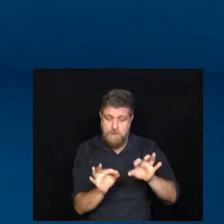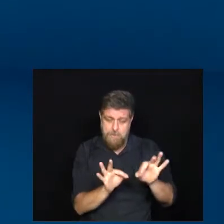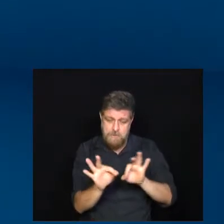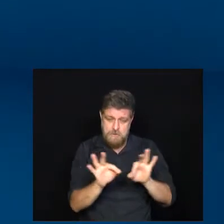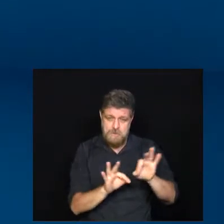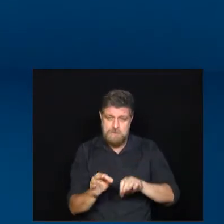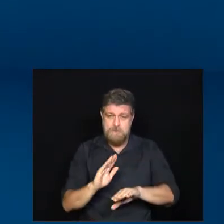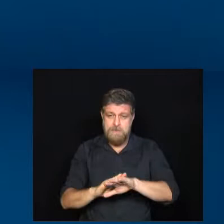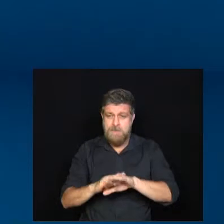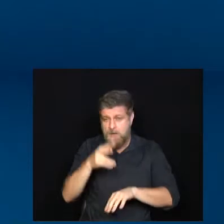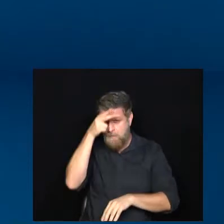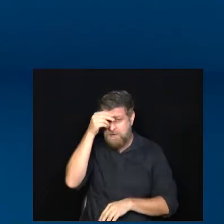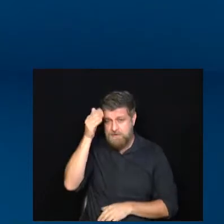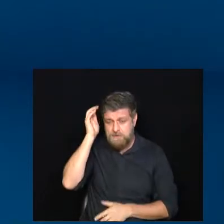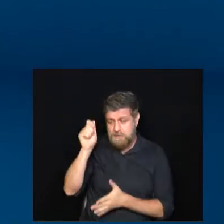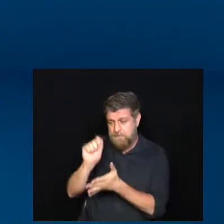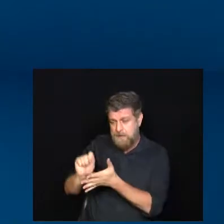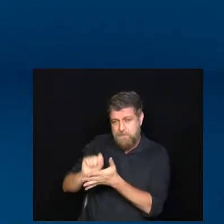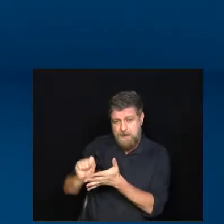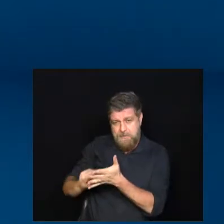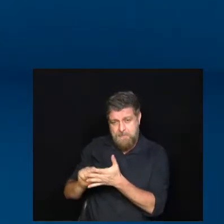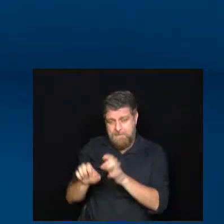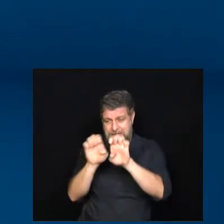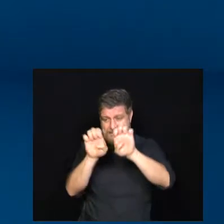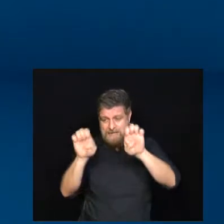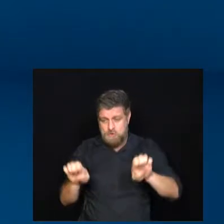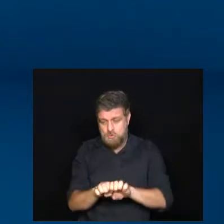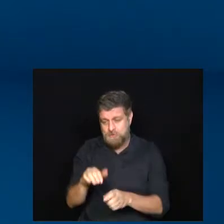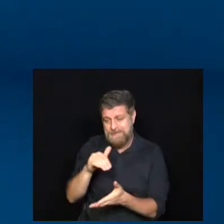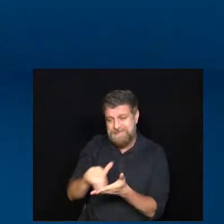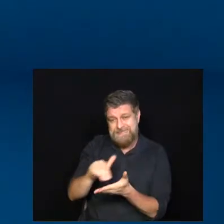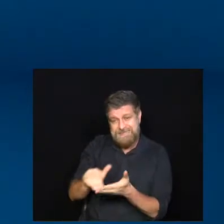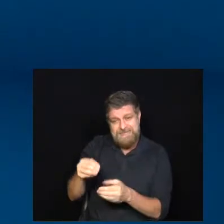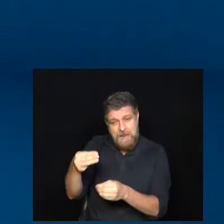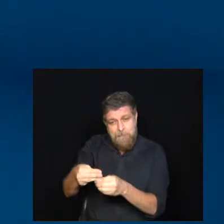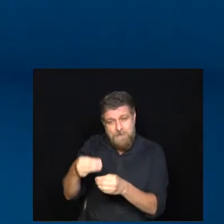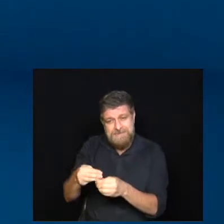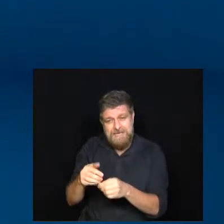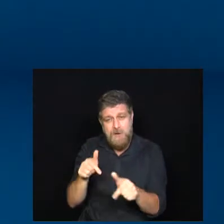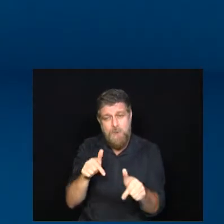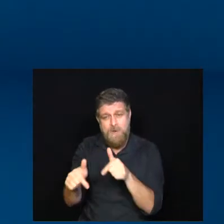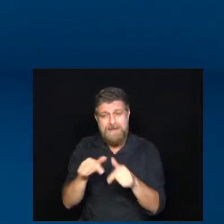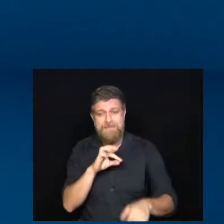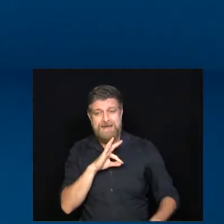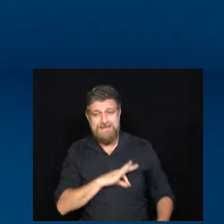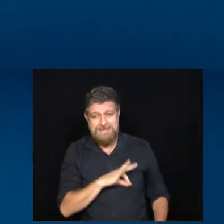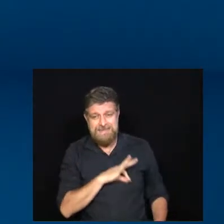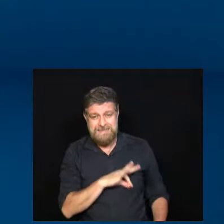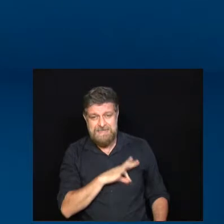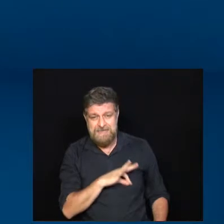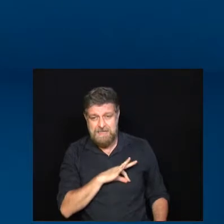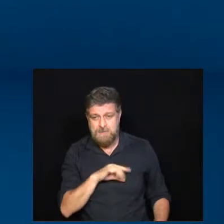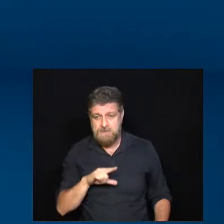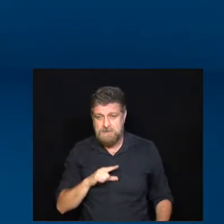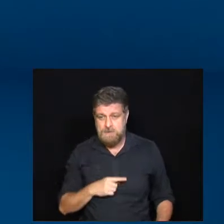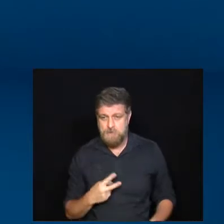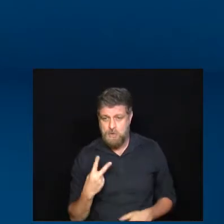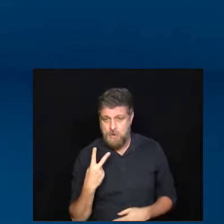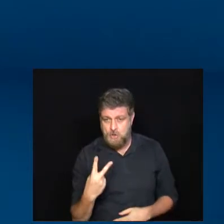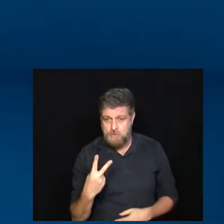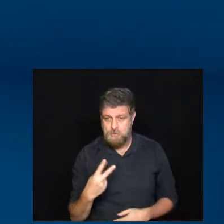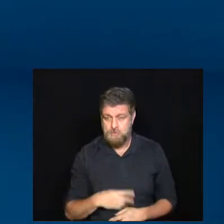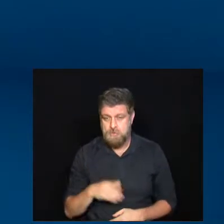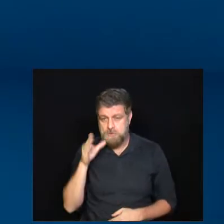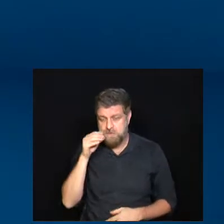de autoria do prefeito que trata da estrutura da Secretaria Municipal de Trabalho e Renda, acrescentando 2 novos